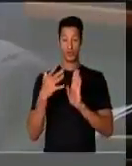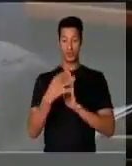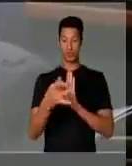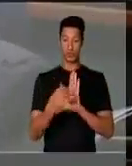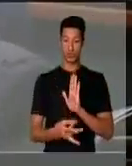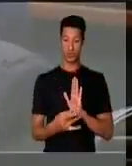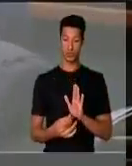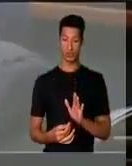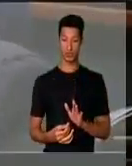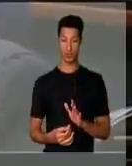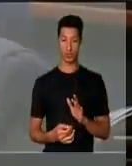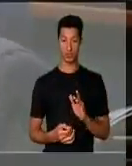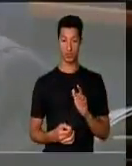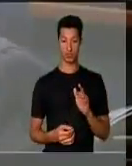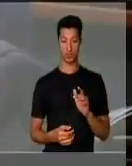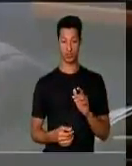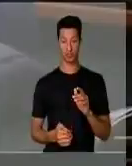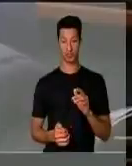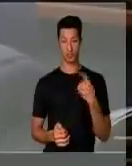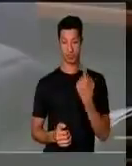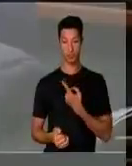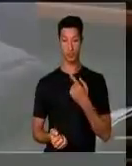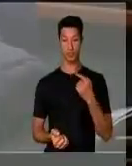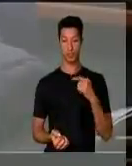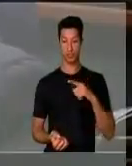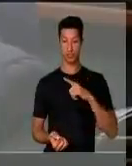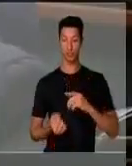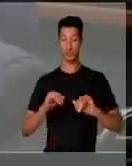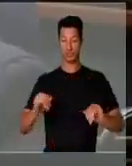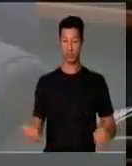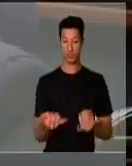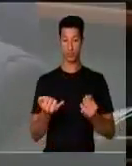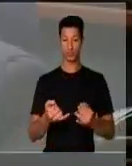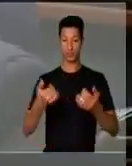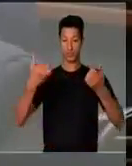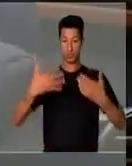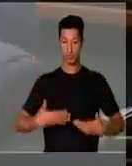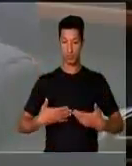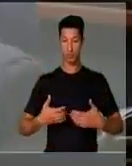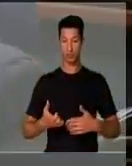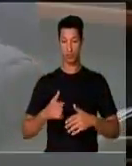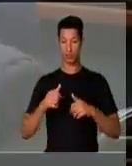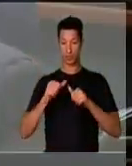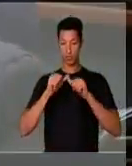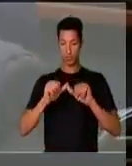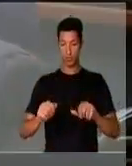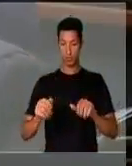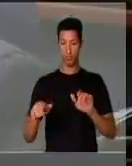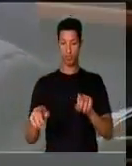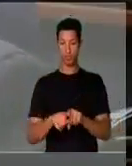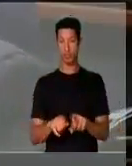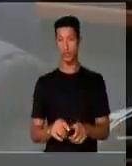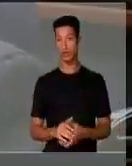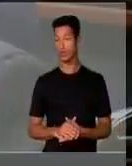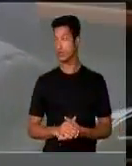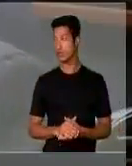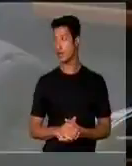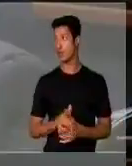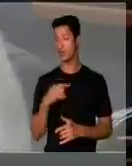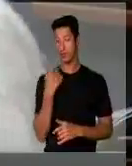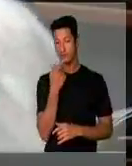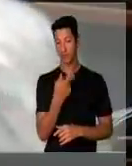destaque. Aqui os senhores deputados e senhoras deputadas tiveram a oportunidade de explicitar as suas posições à luz da sua